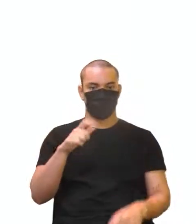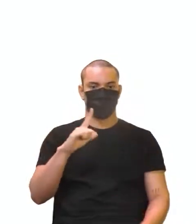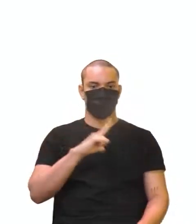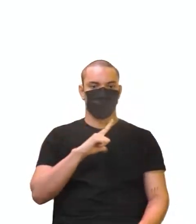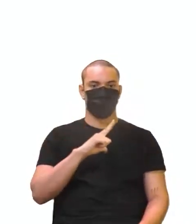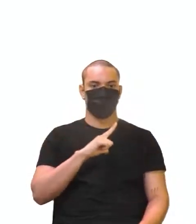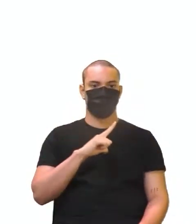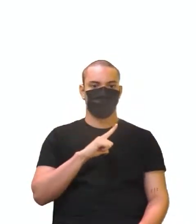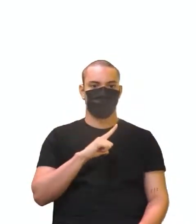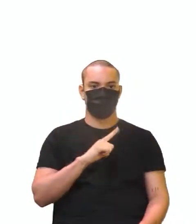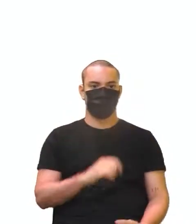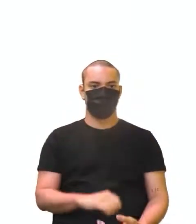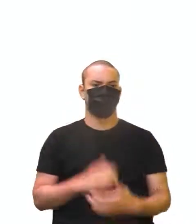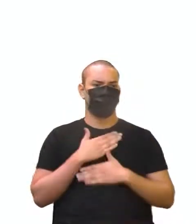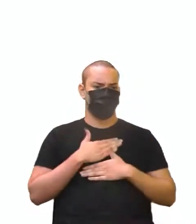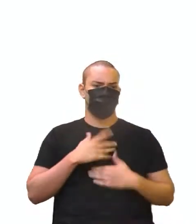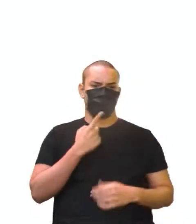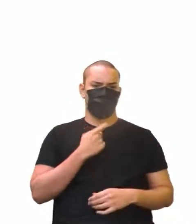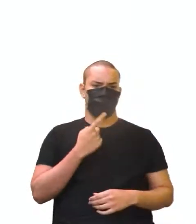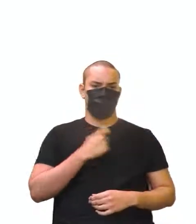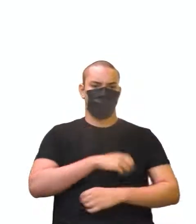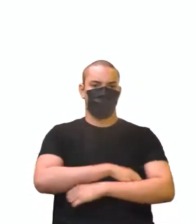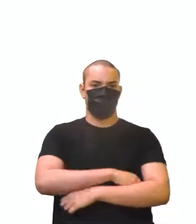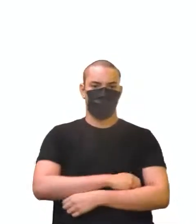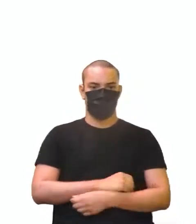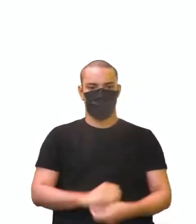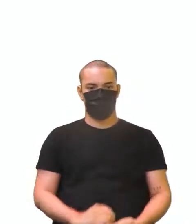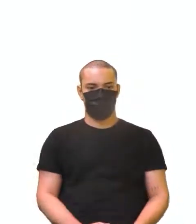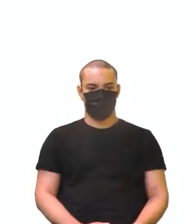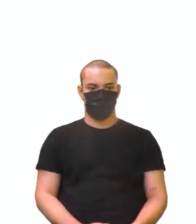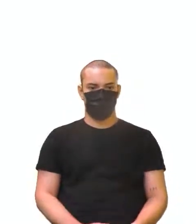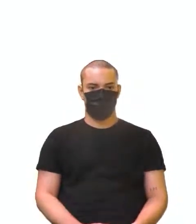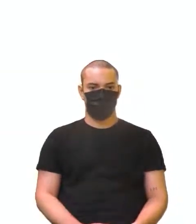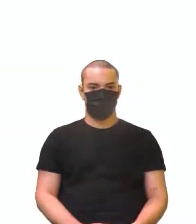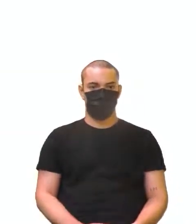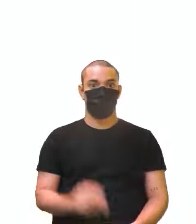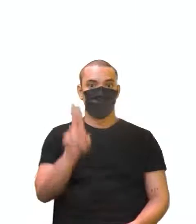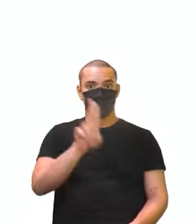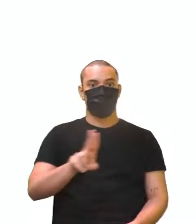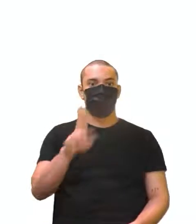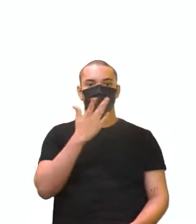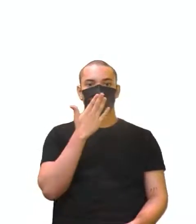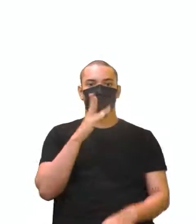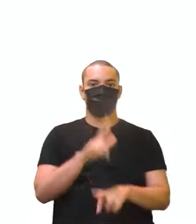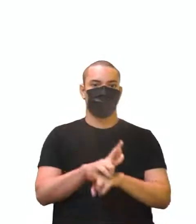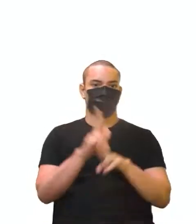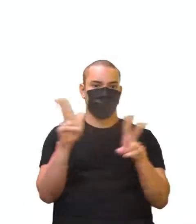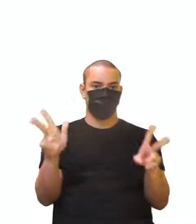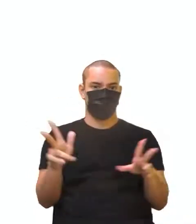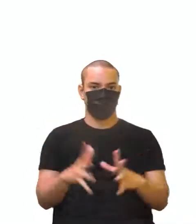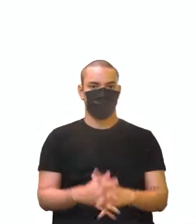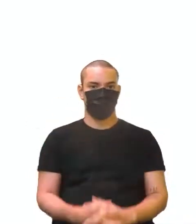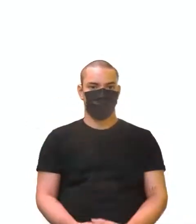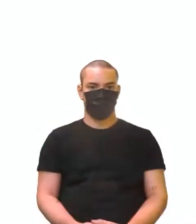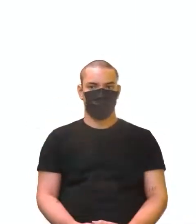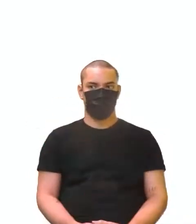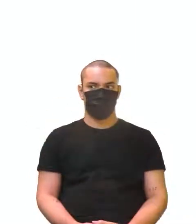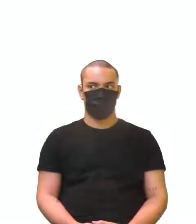Opa, eu gosto do vermelho, o prof gosta do azul. É que eu uso para diferenciar das cores aqui.